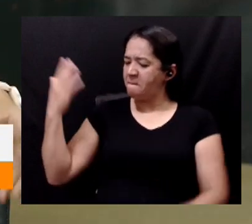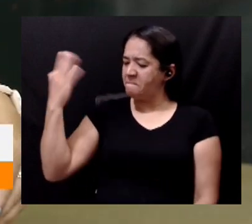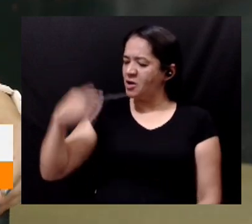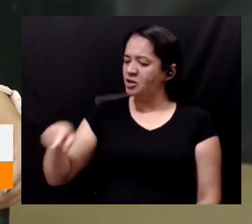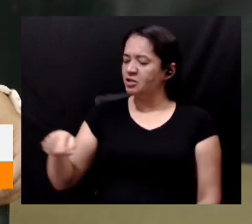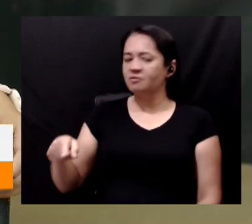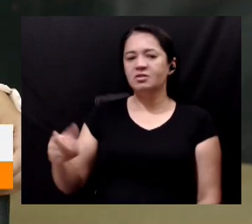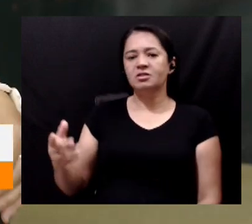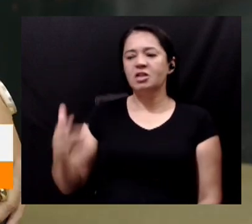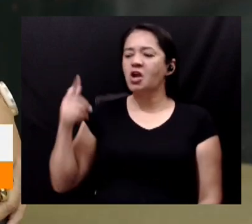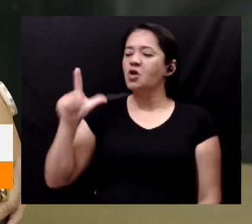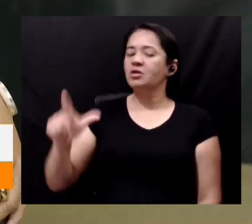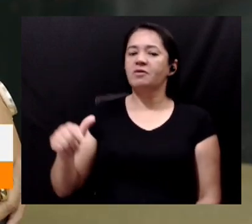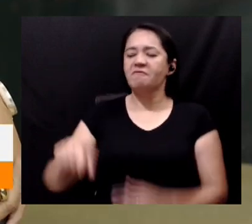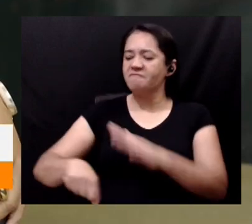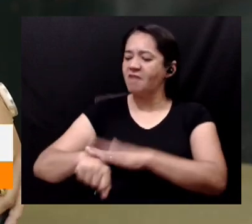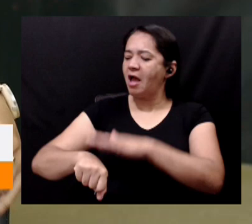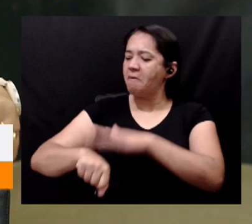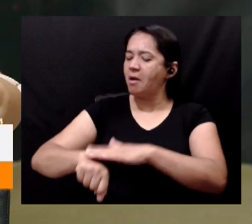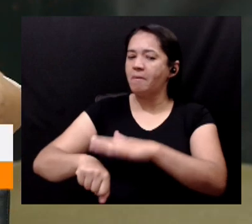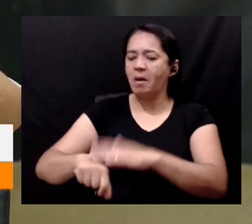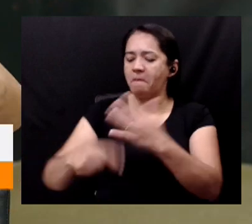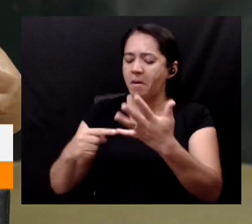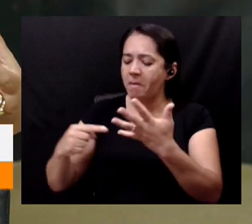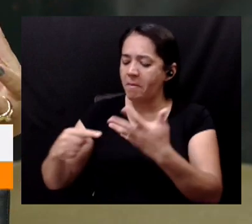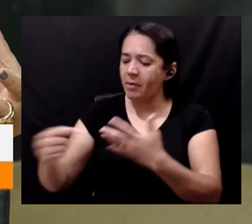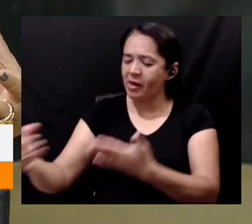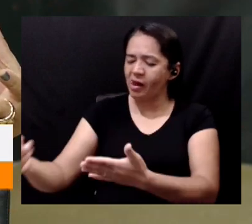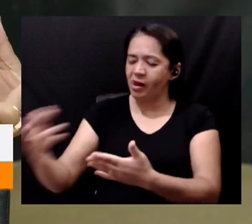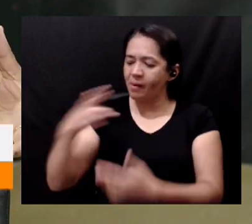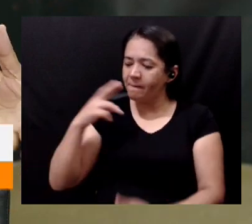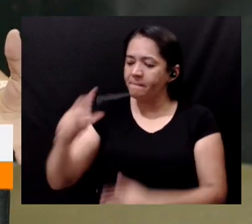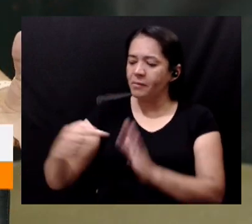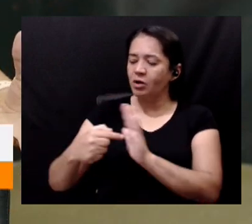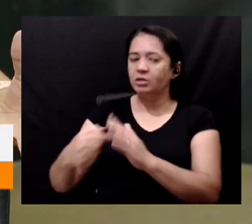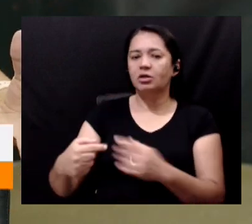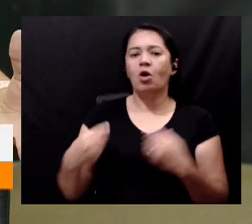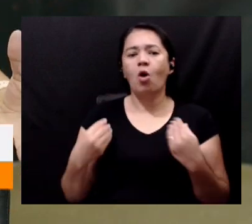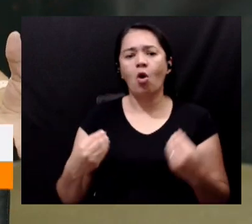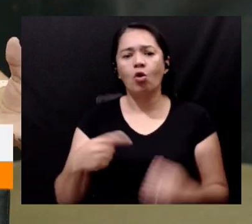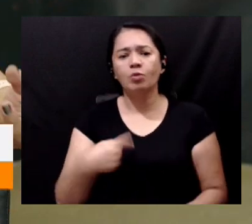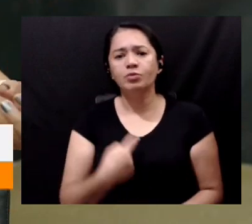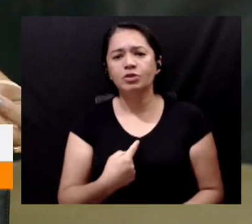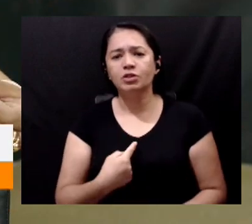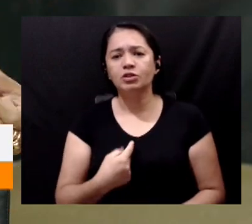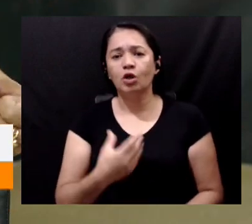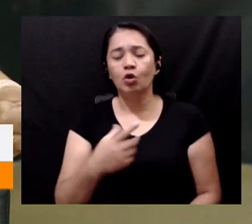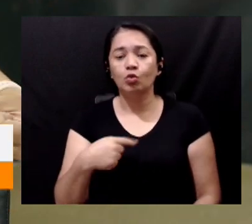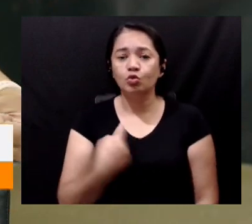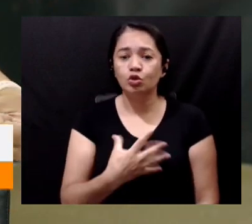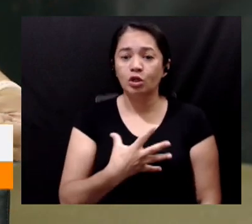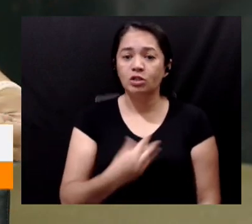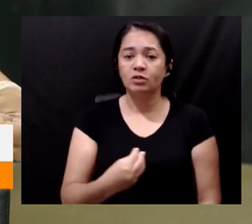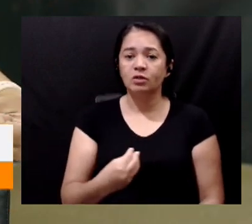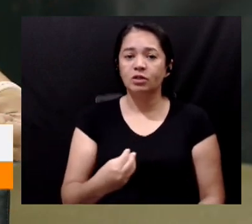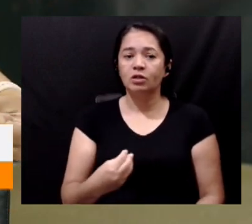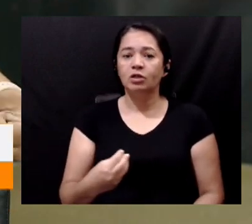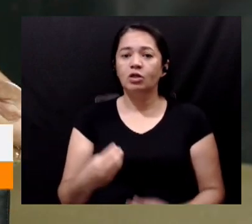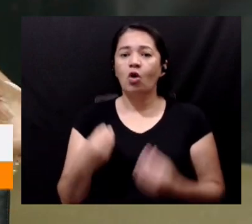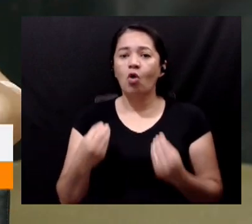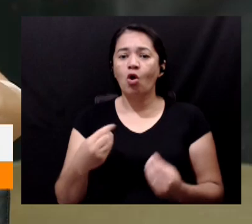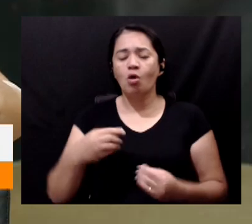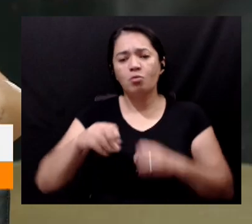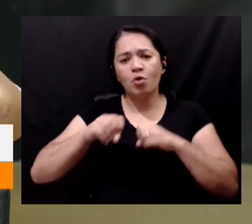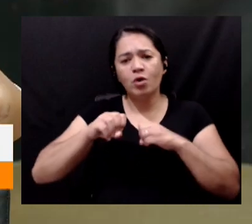lá, faz isso e traz para mim o resultado. Como é que a gente deve educar os nossos filhos na parte emocional,